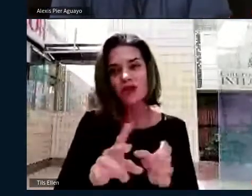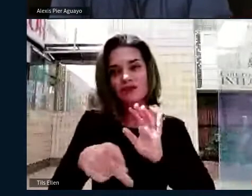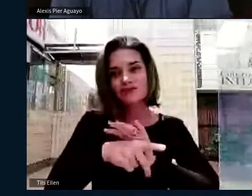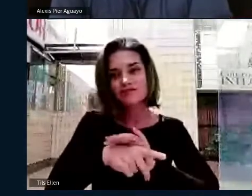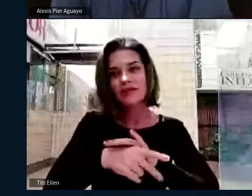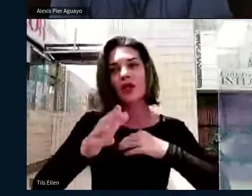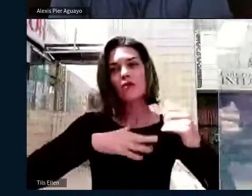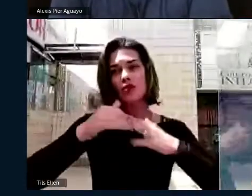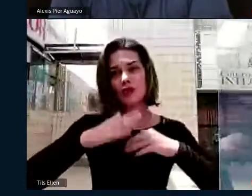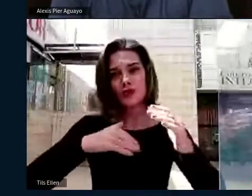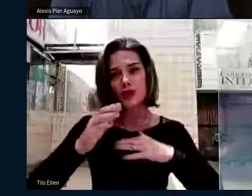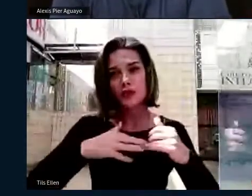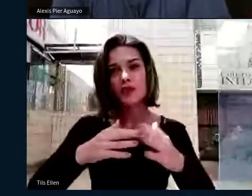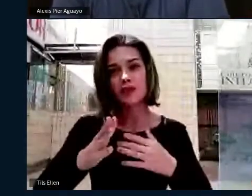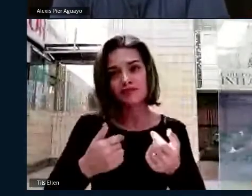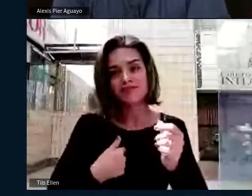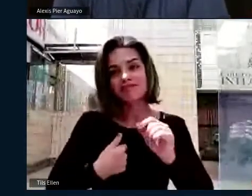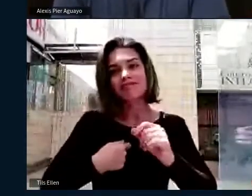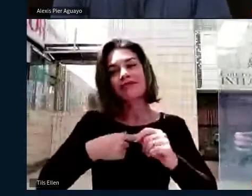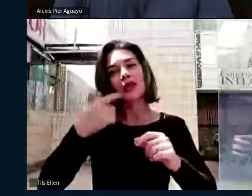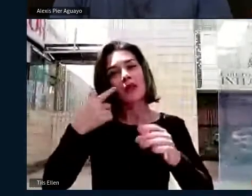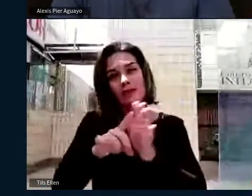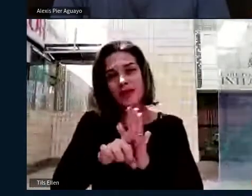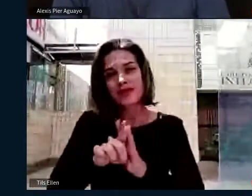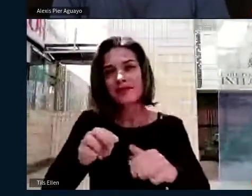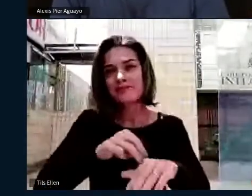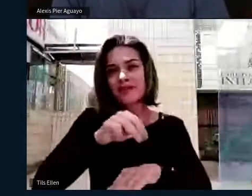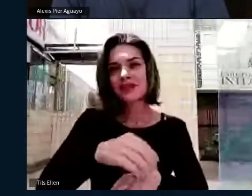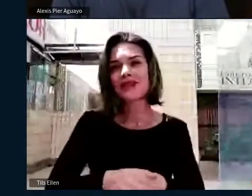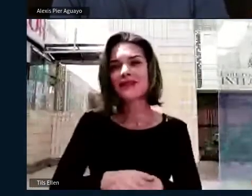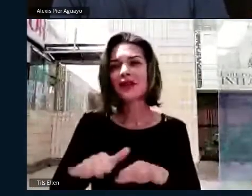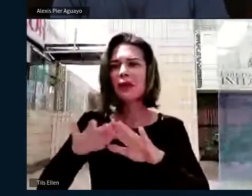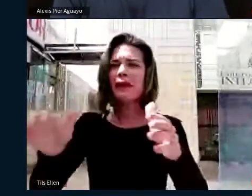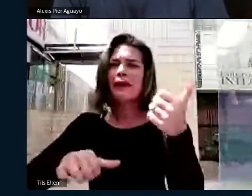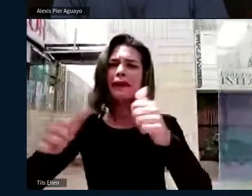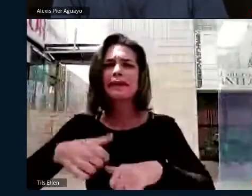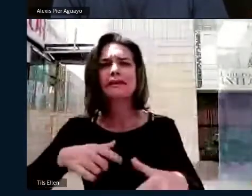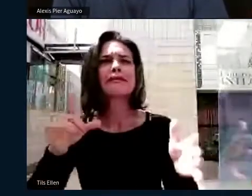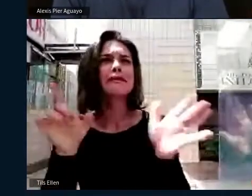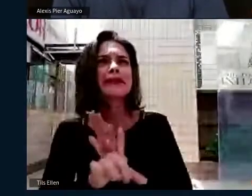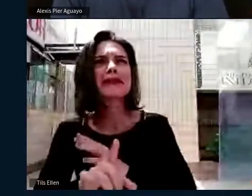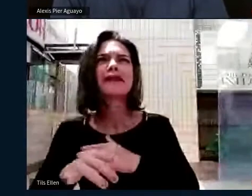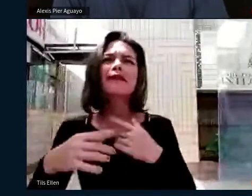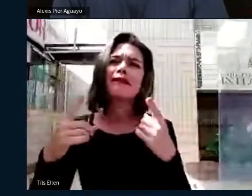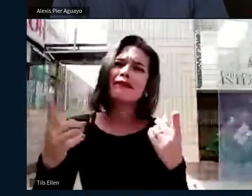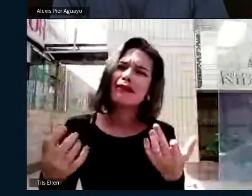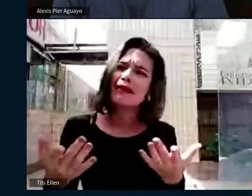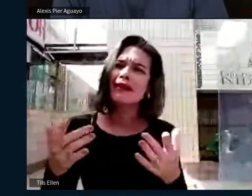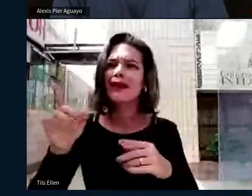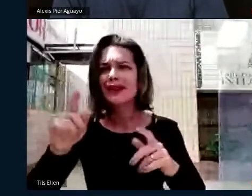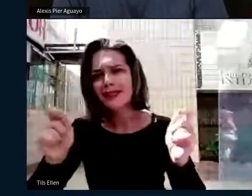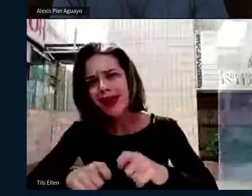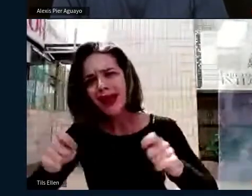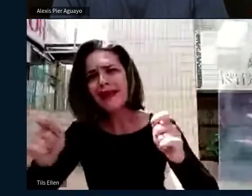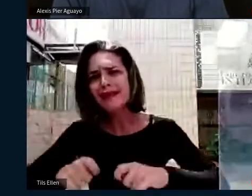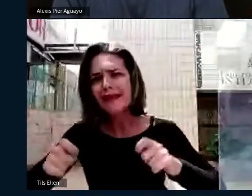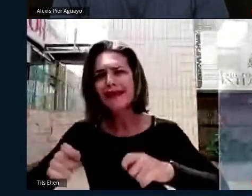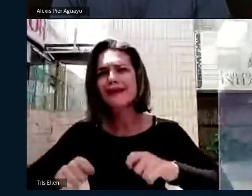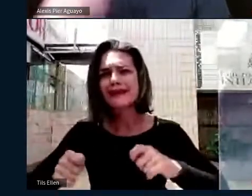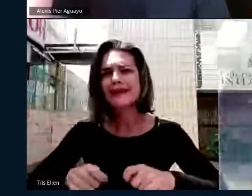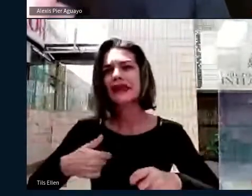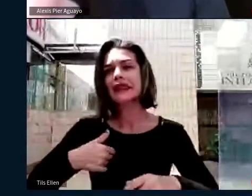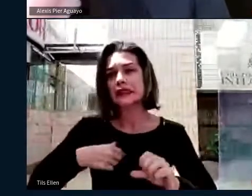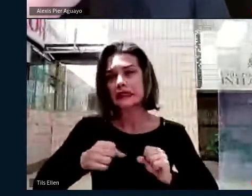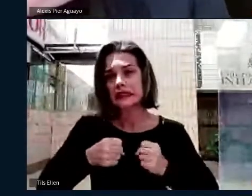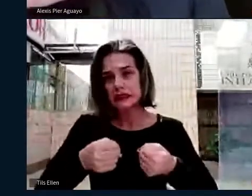contexto profissional. E a banca também falou: oh, mas será que tal? E aí eu fui sustentando na